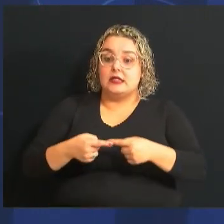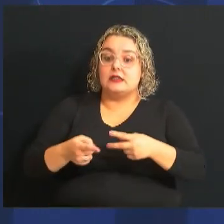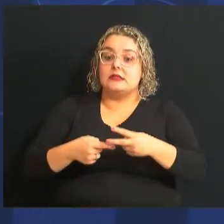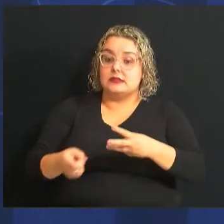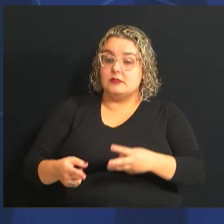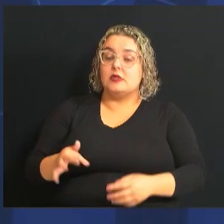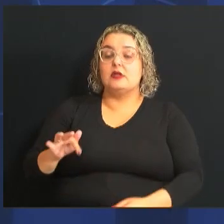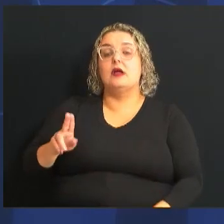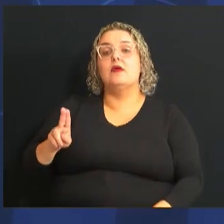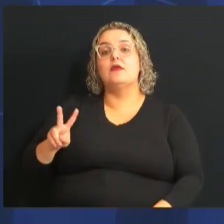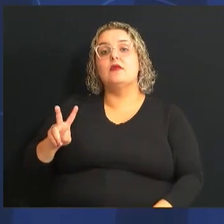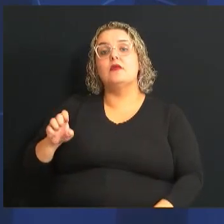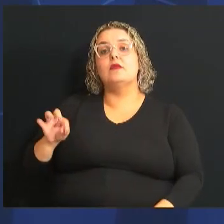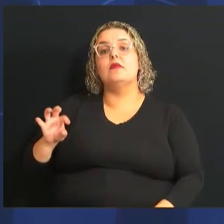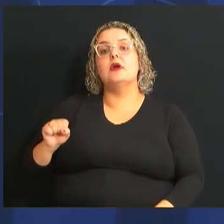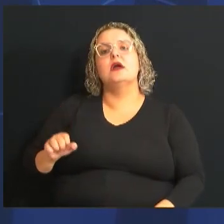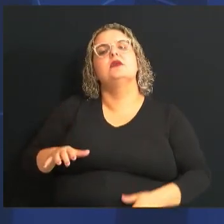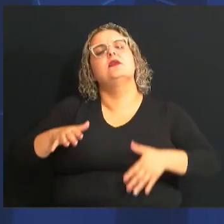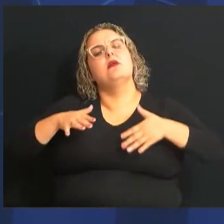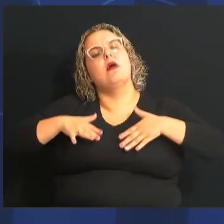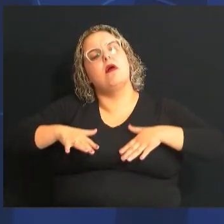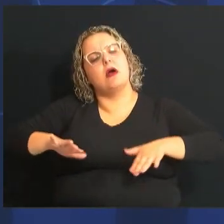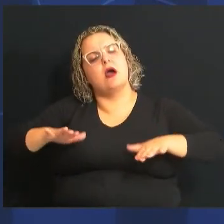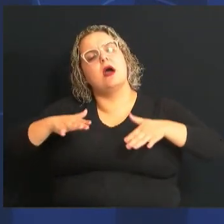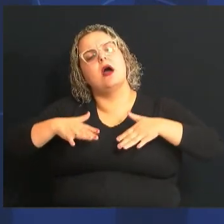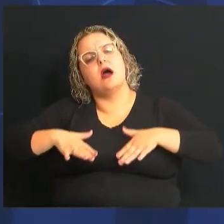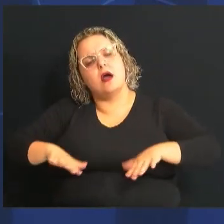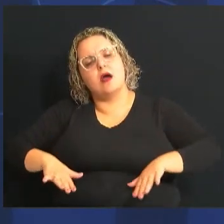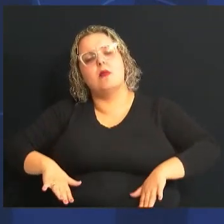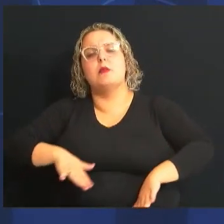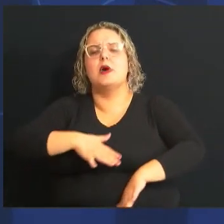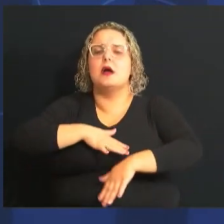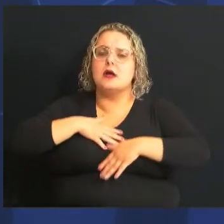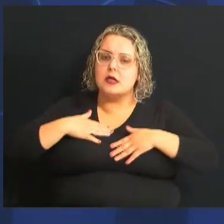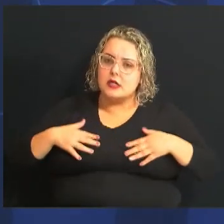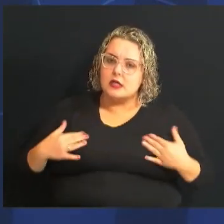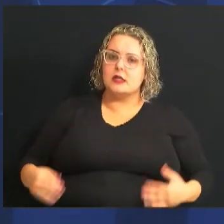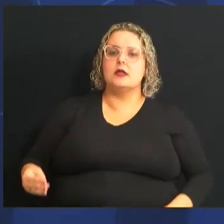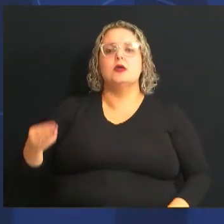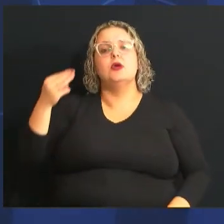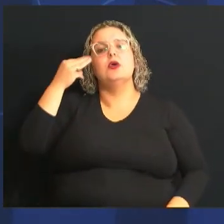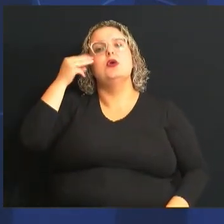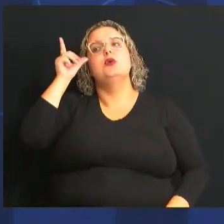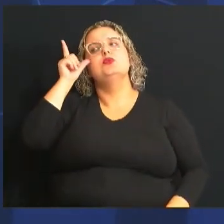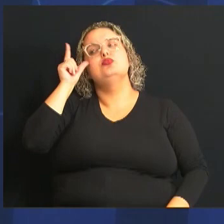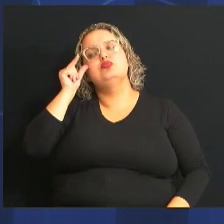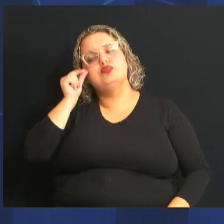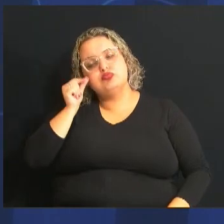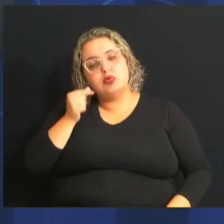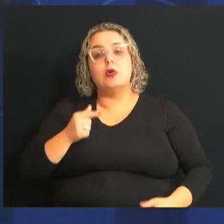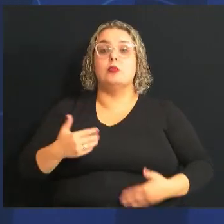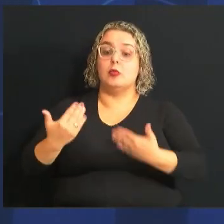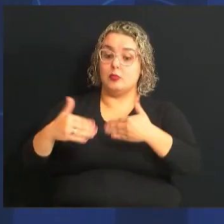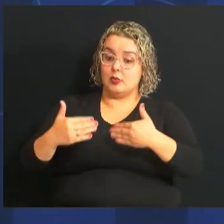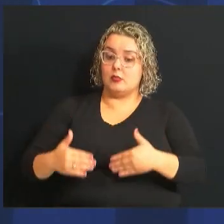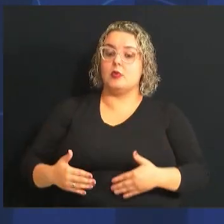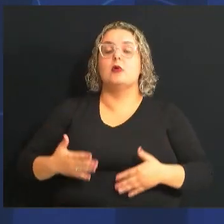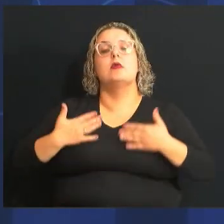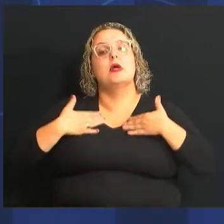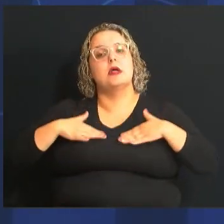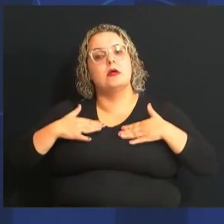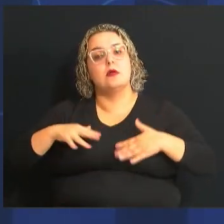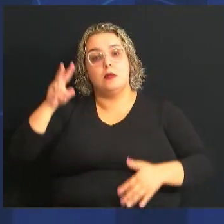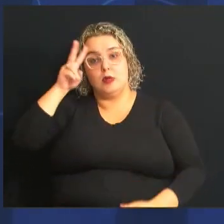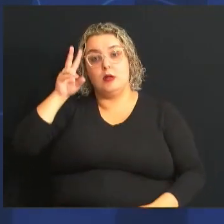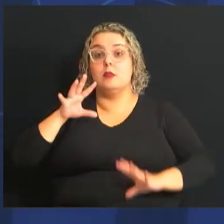então momento de desacelerar agora, esfriar a cabeça para você poder fazer uma prova tranquila e relembrar tudo que